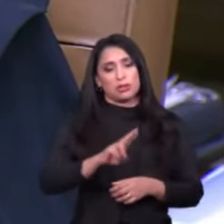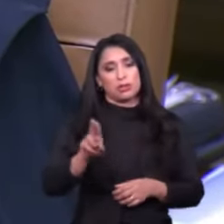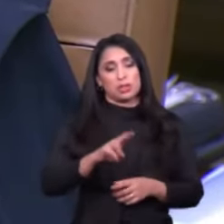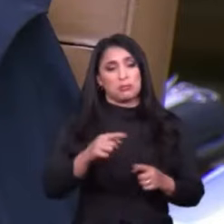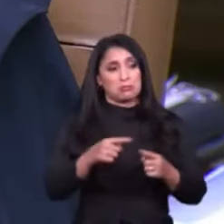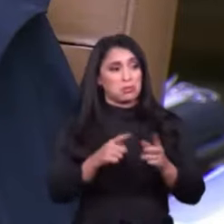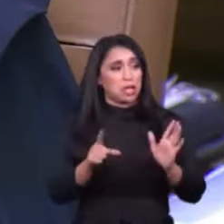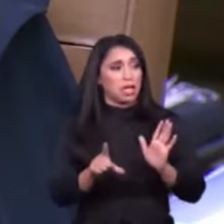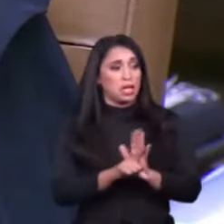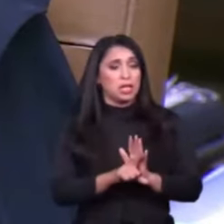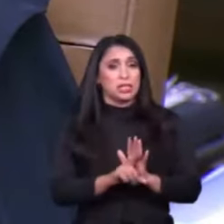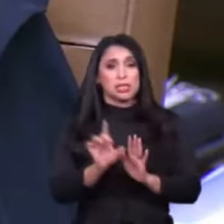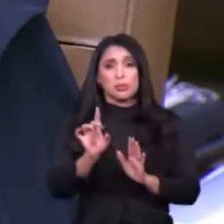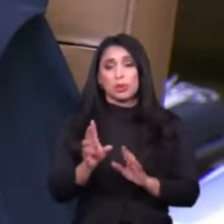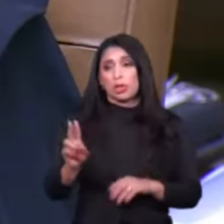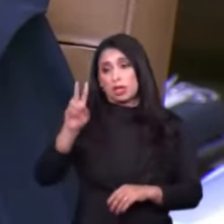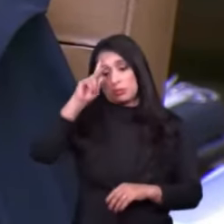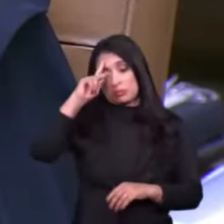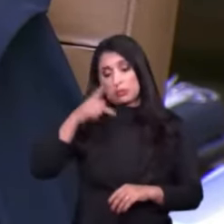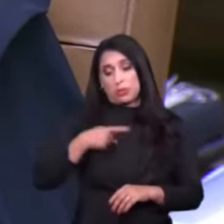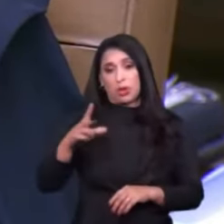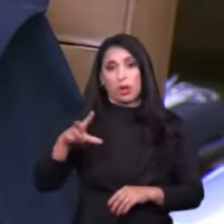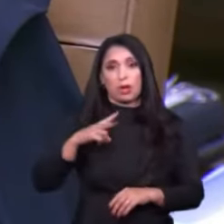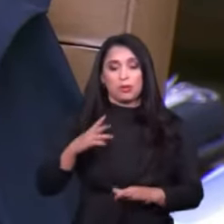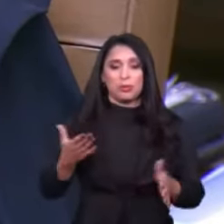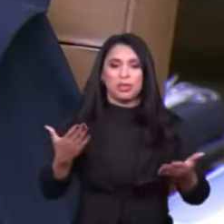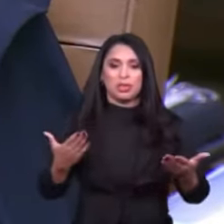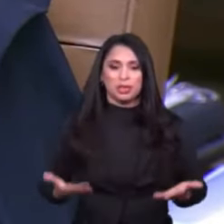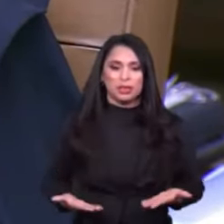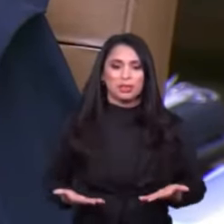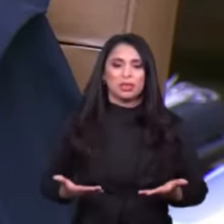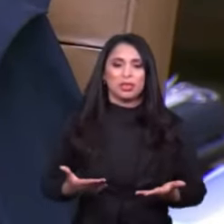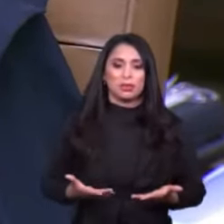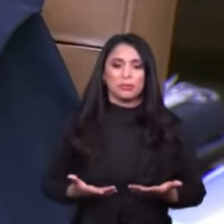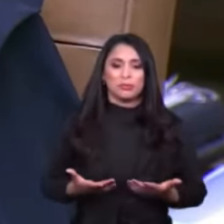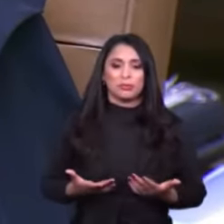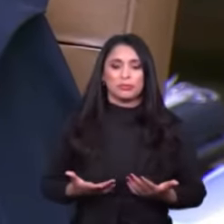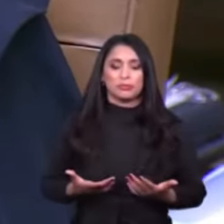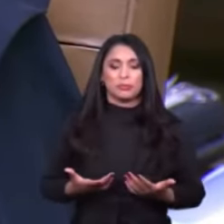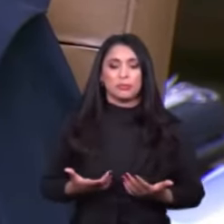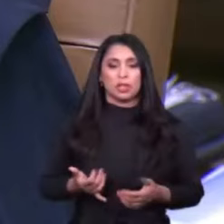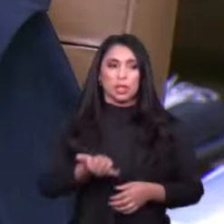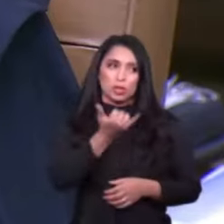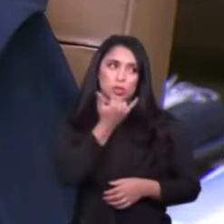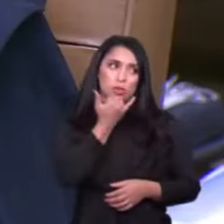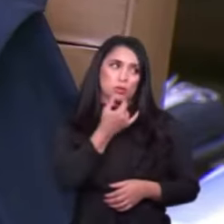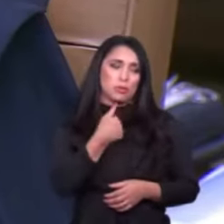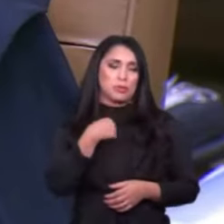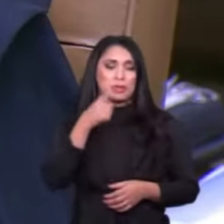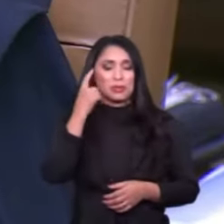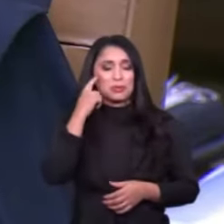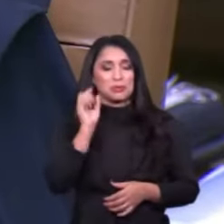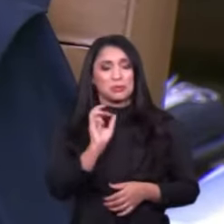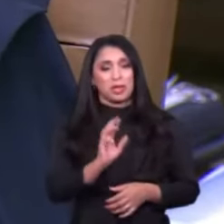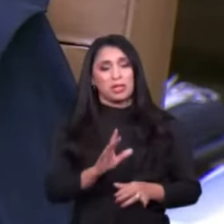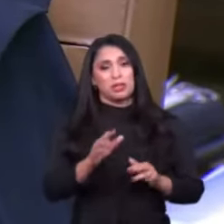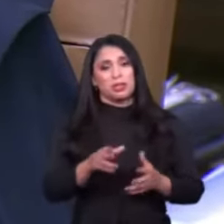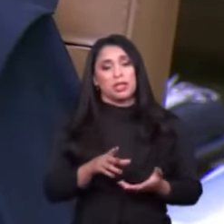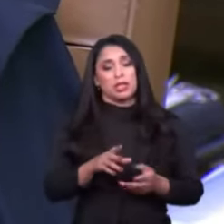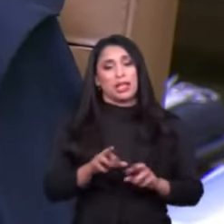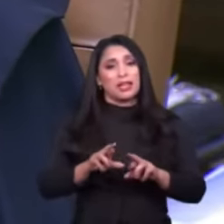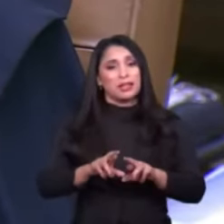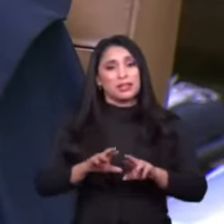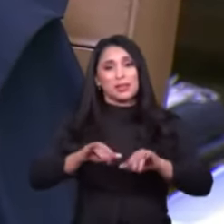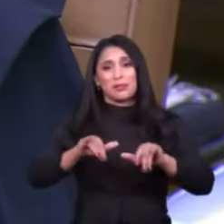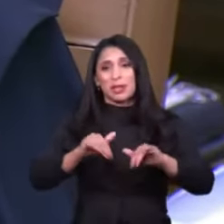simples fato de ser destinada para consumo próprio. Tal modelo é evidentemente ilógico. Permissa vênia, ao pressupor que uma separação fictícia